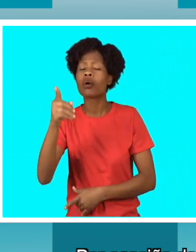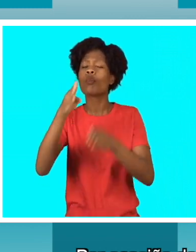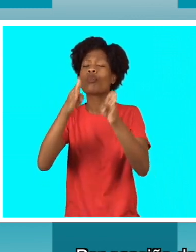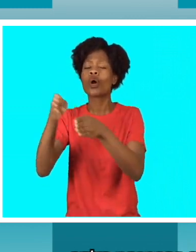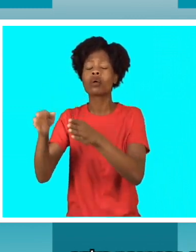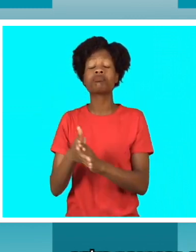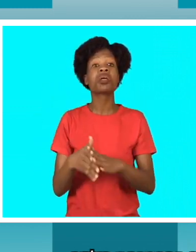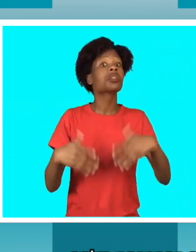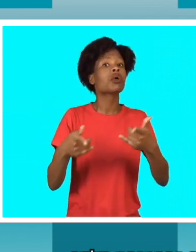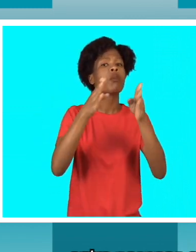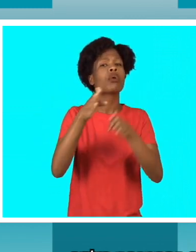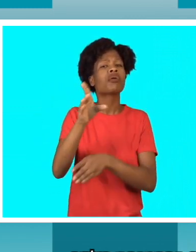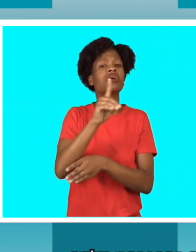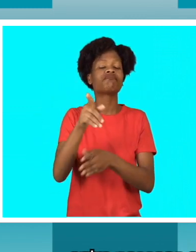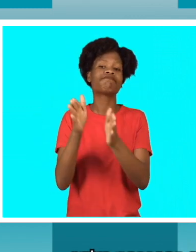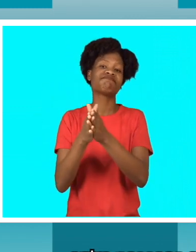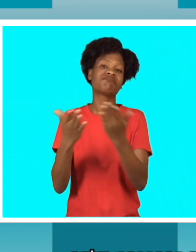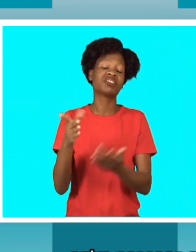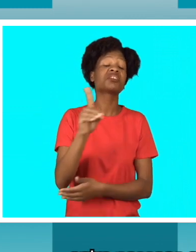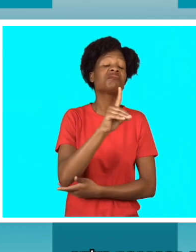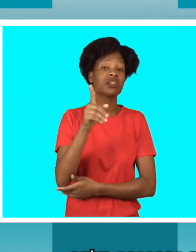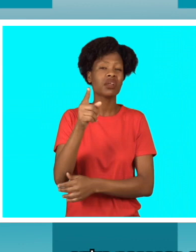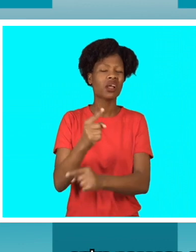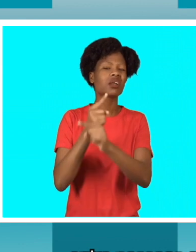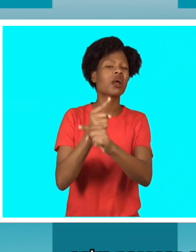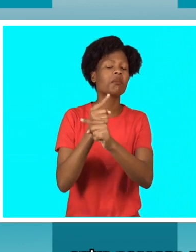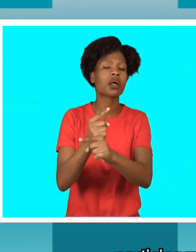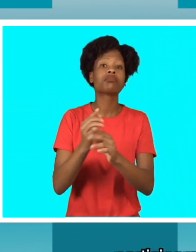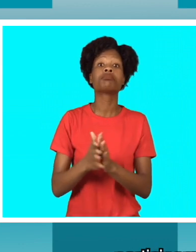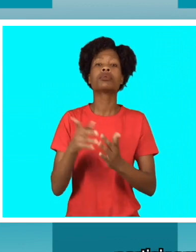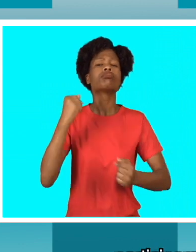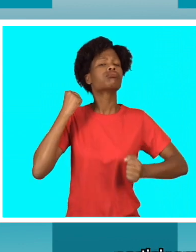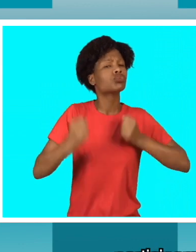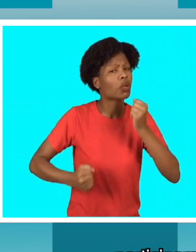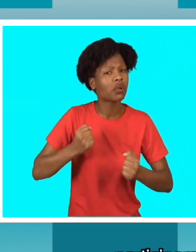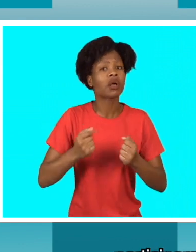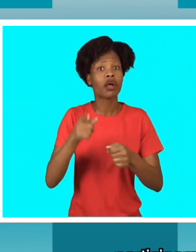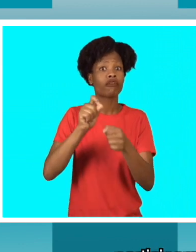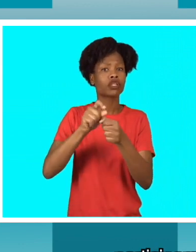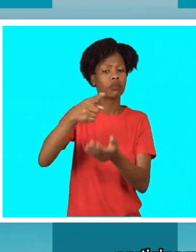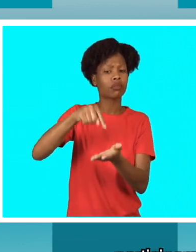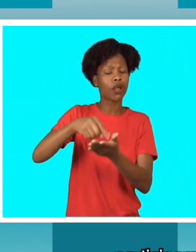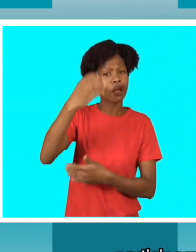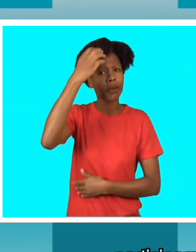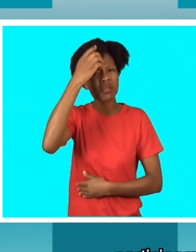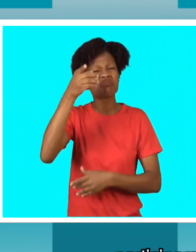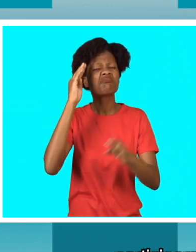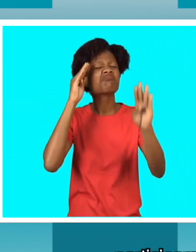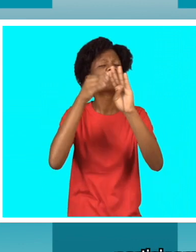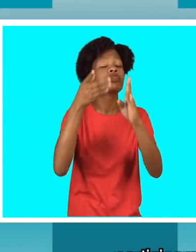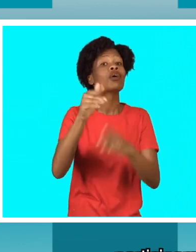pessoas, entre pessoas com deficiência e sem deficiência, participaram numa prova de atletismo